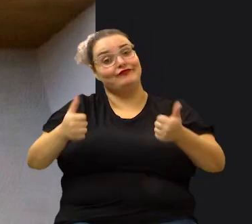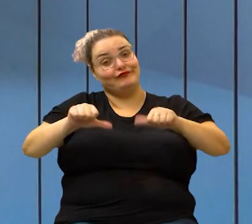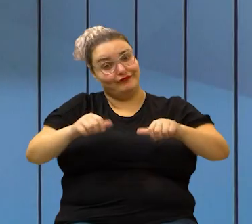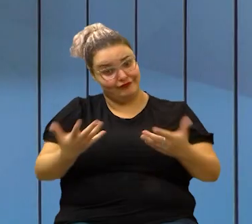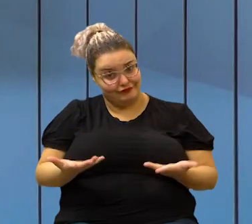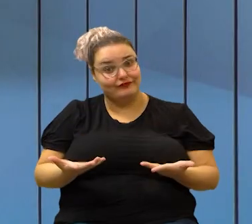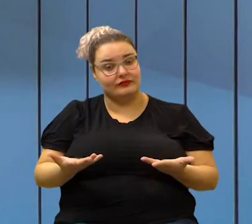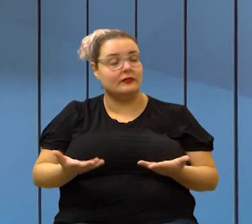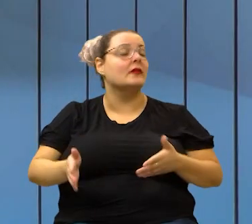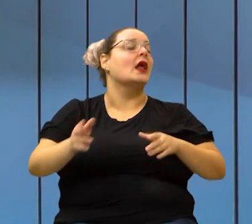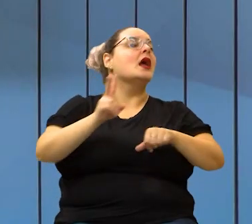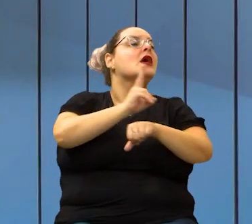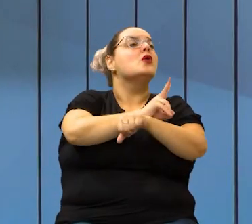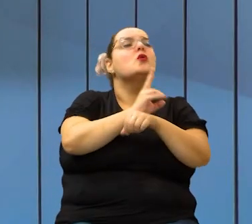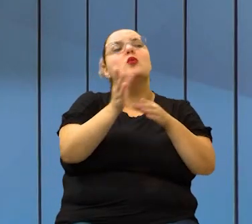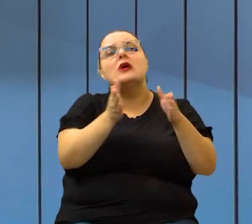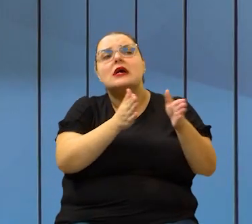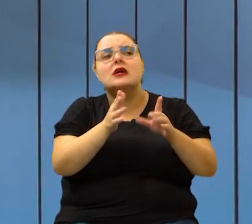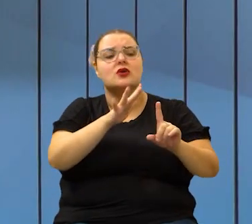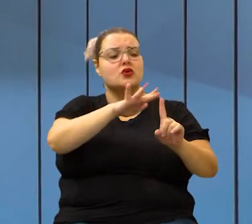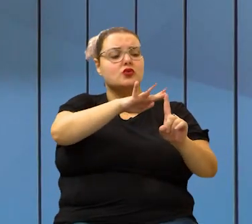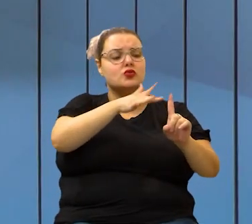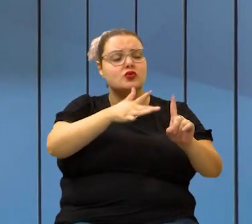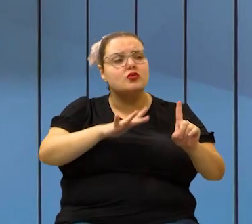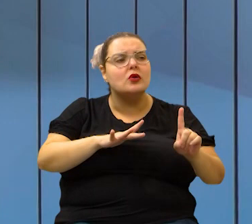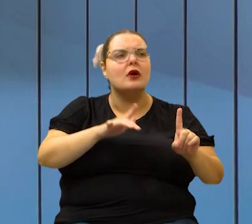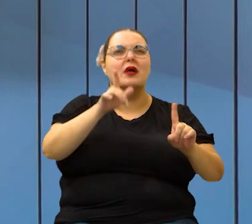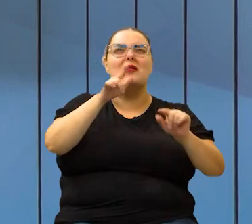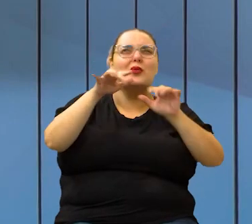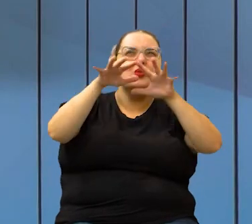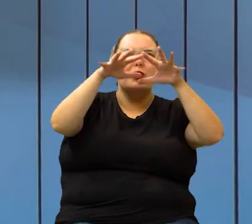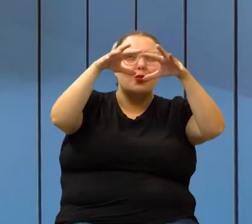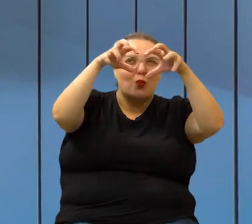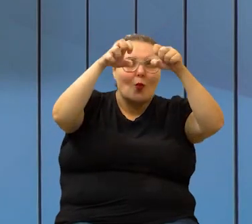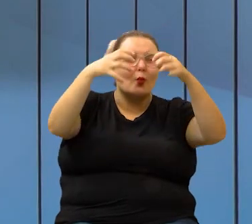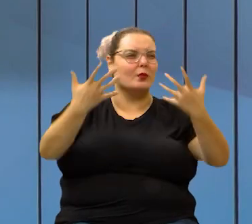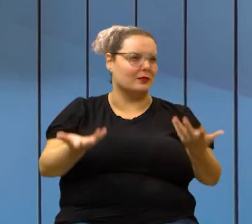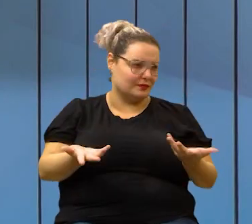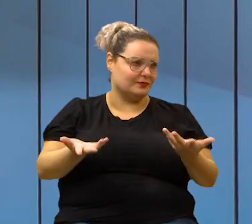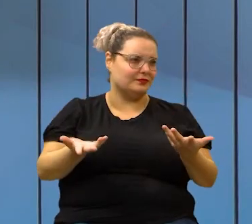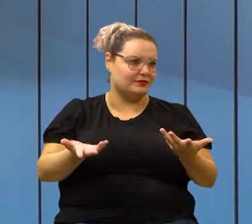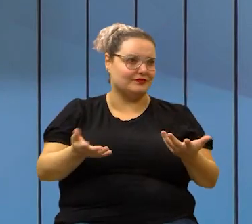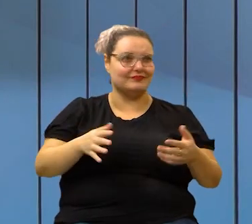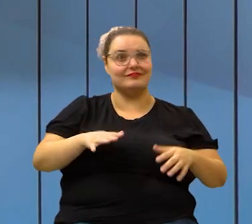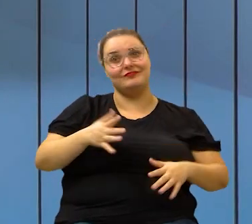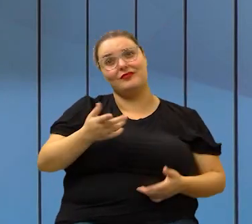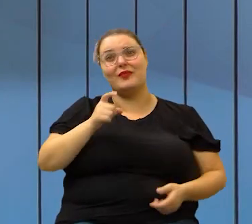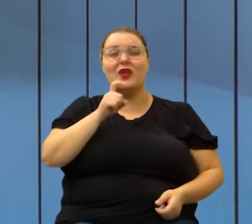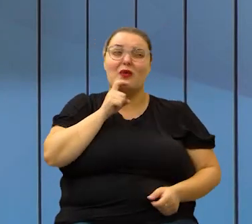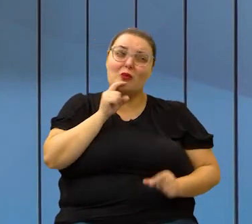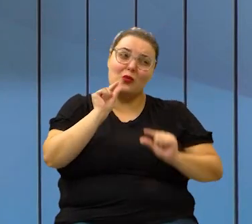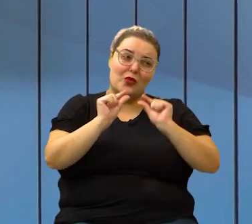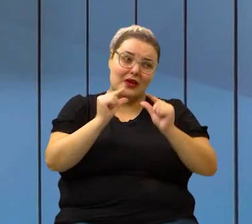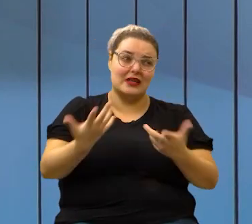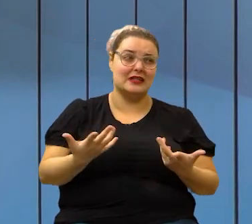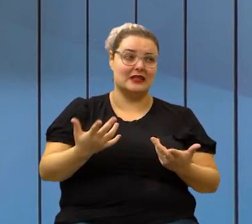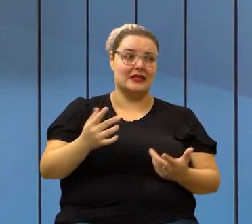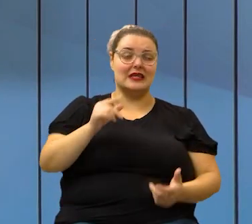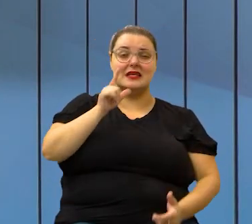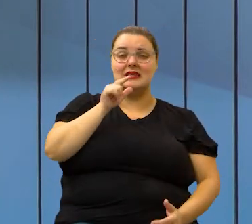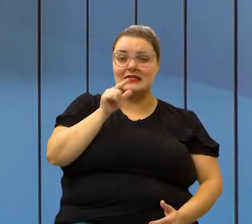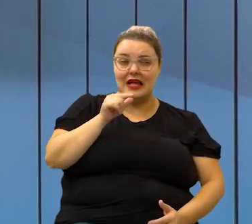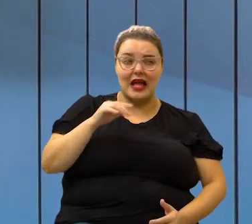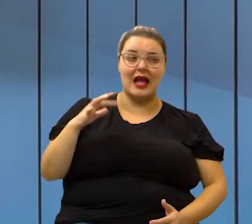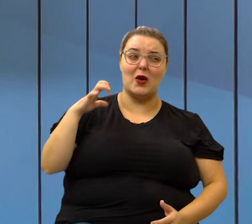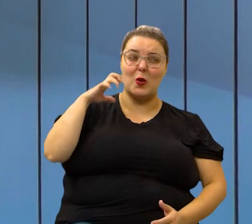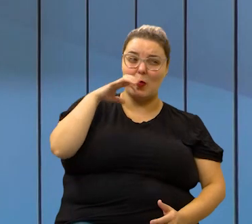esse cuidado nesse período do outono, que essa umidade mais baixa, que está um pouquinho mais frio, a gente bota essa água